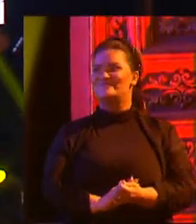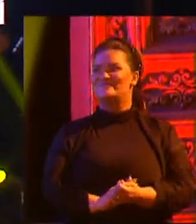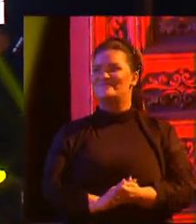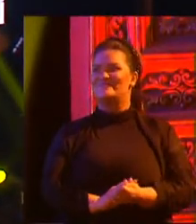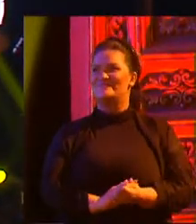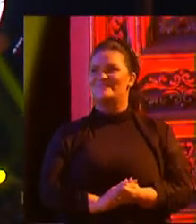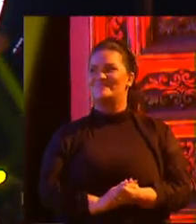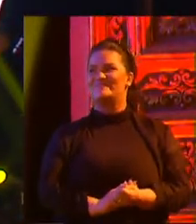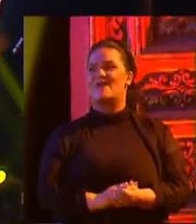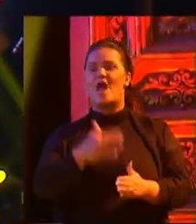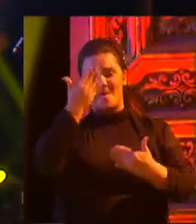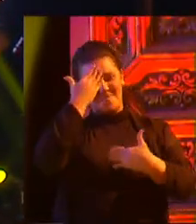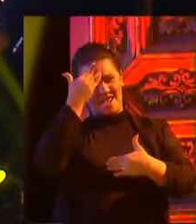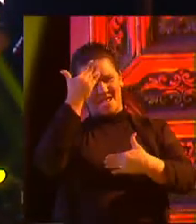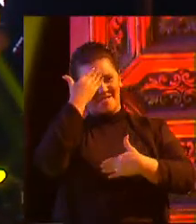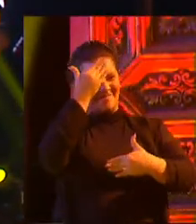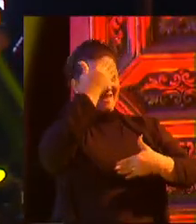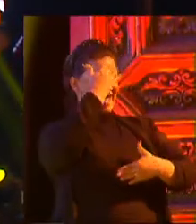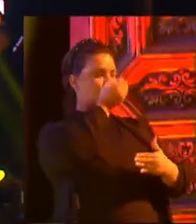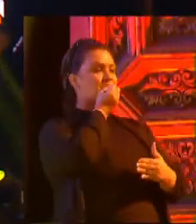Obrigada, gente. Boa noite.